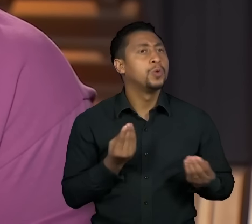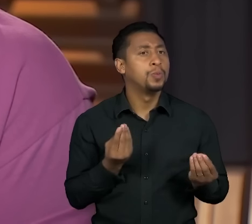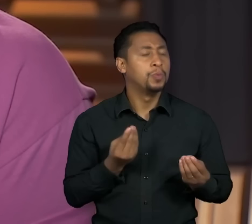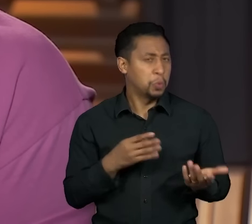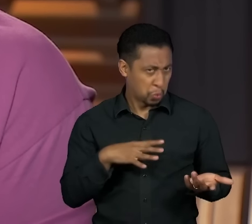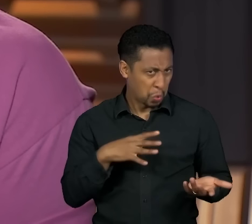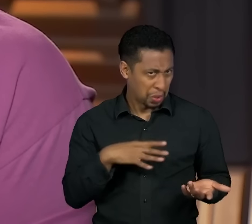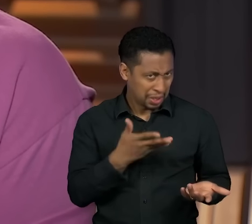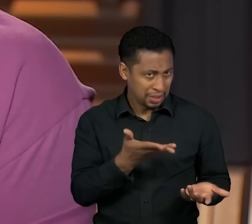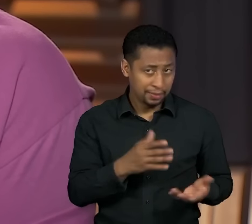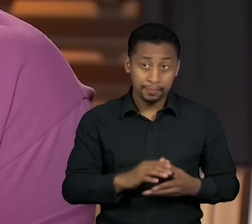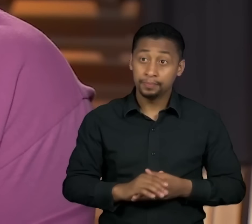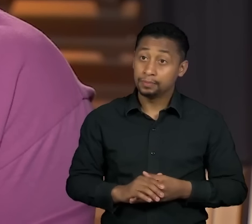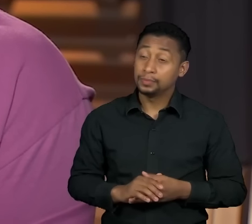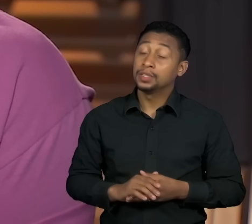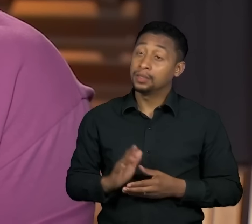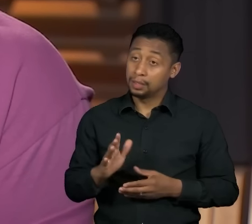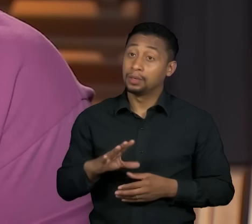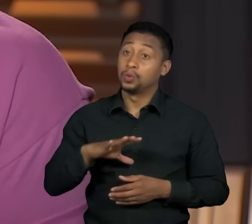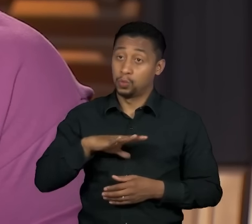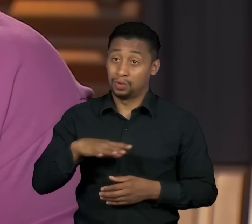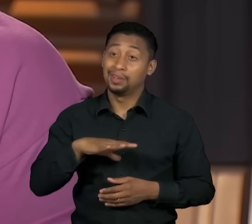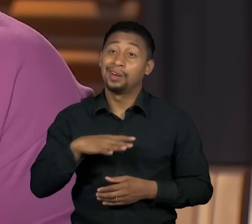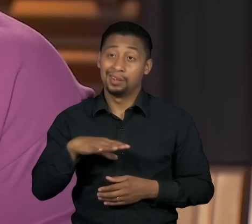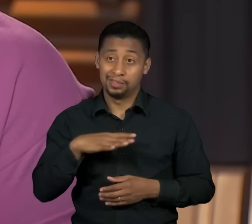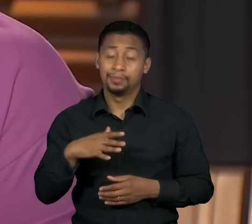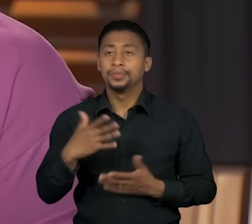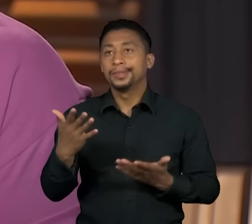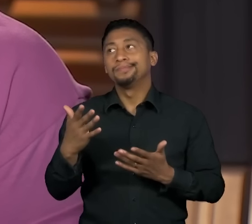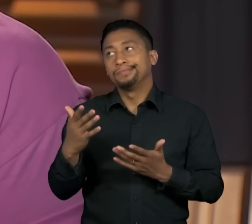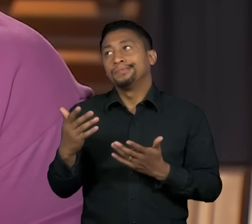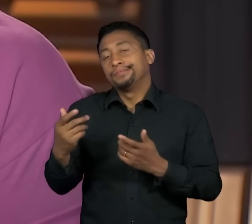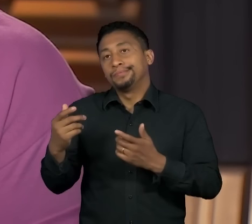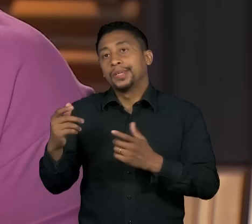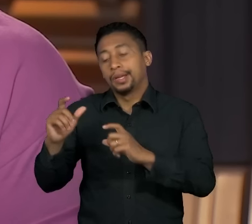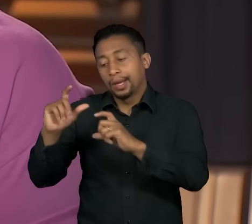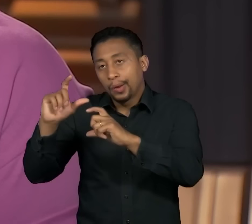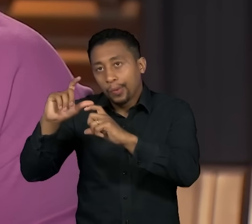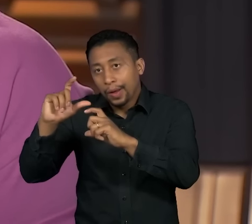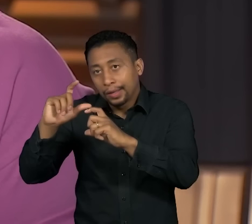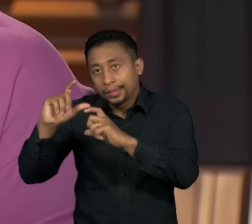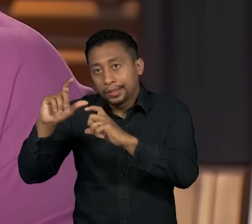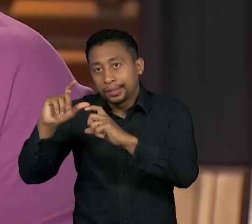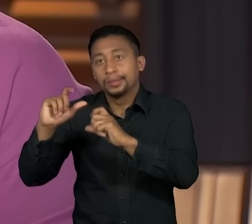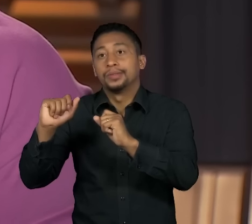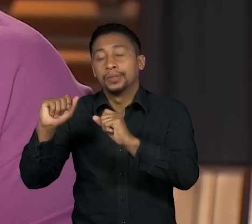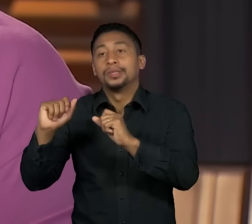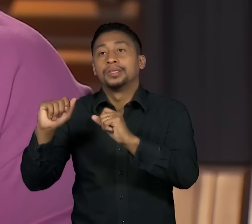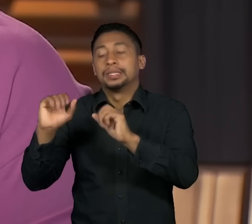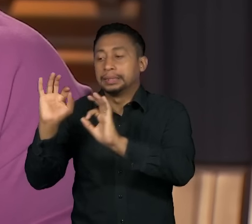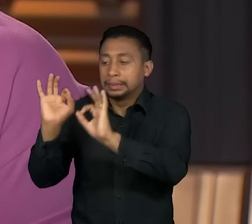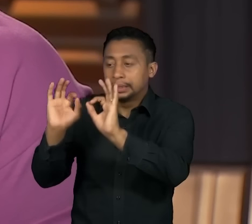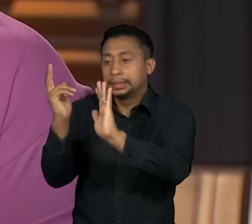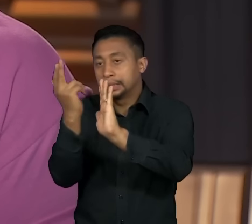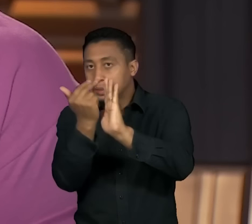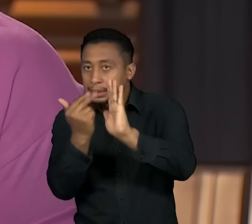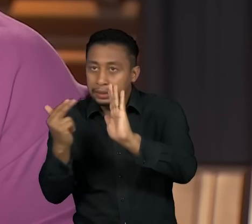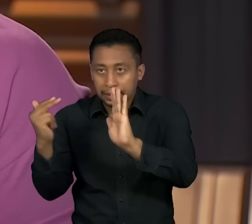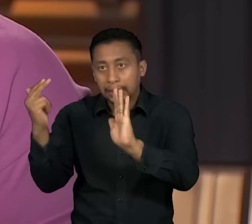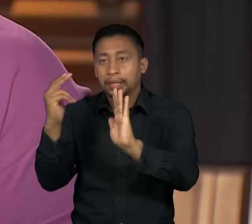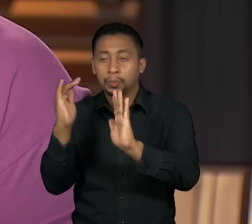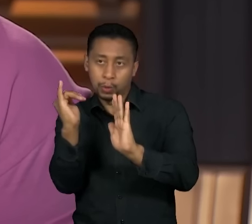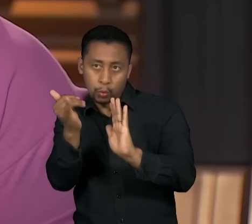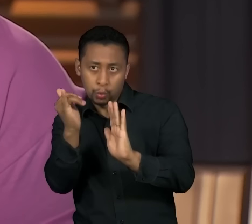só que aprender a contar uma história em quadrinhos. Eu queria contar uma história